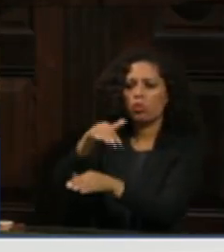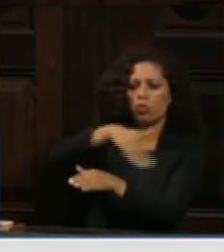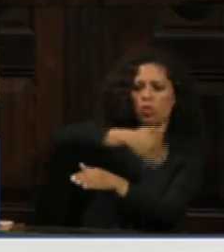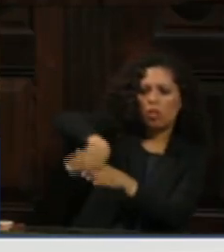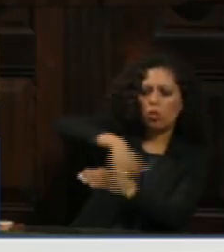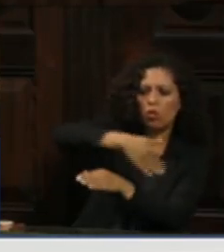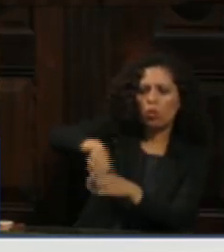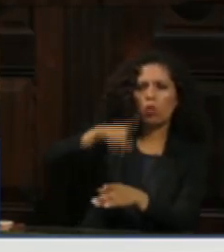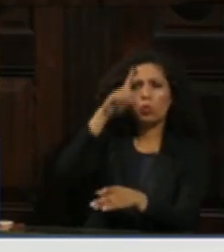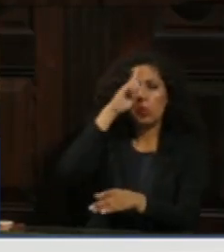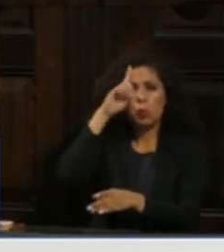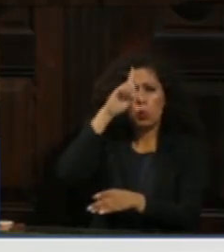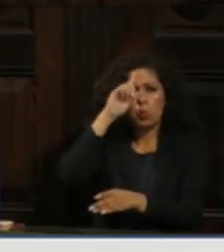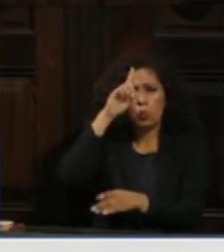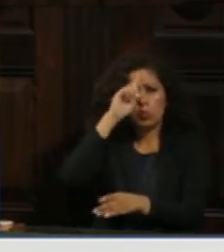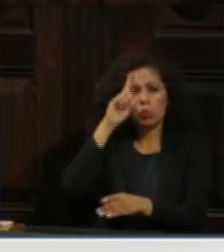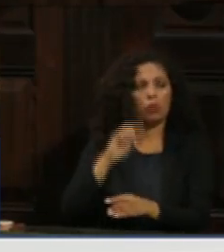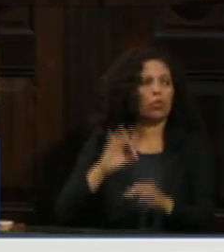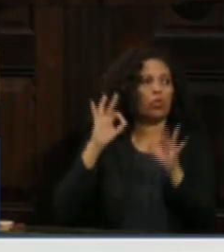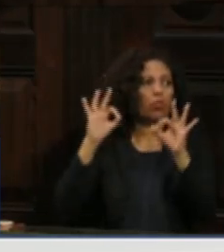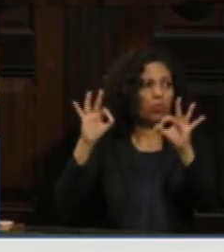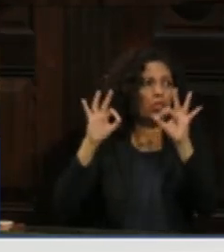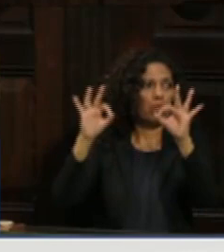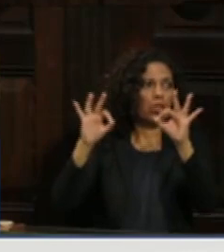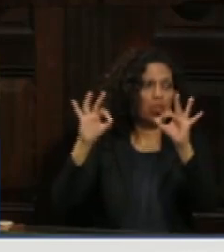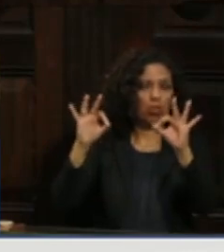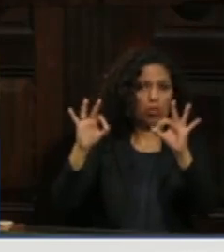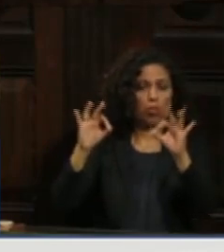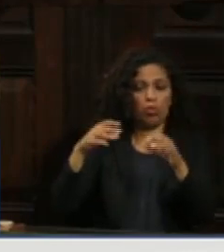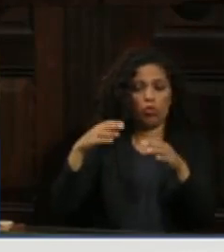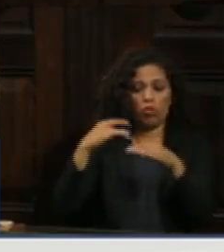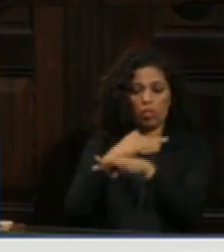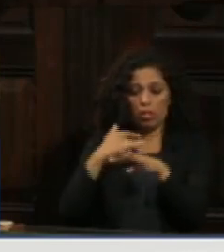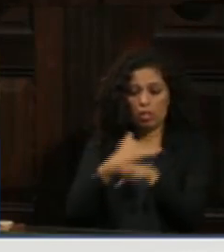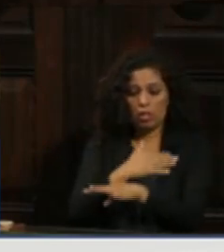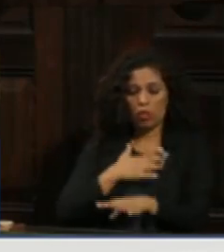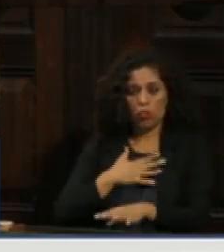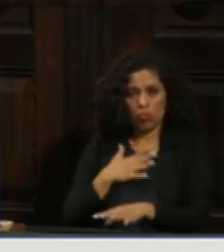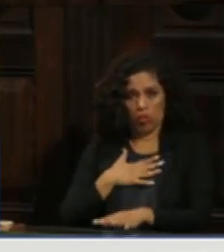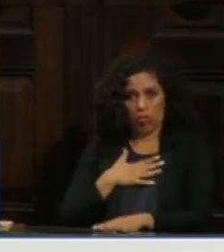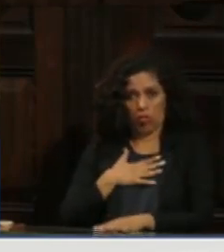posso falar da quantidade de projetos de leis que apresentei,